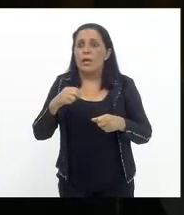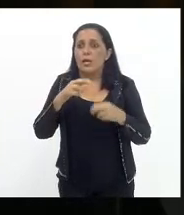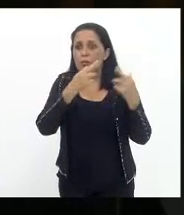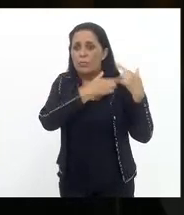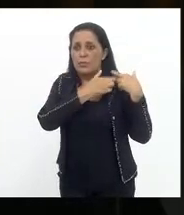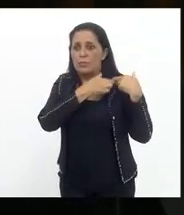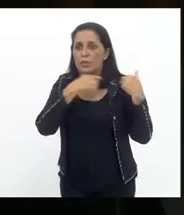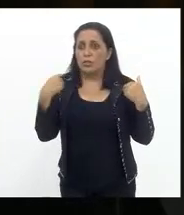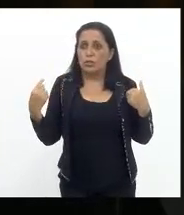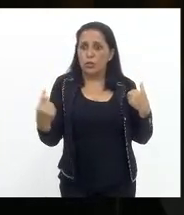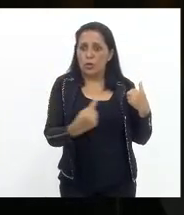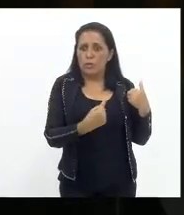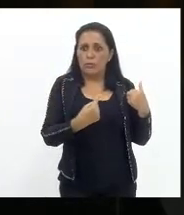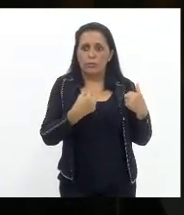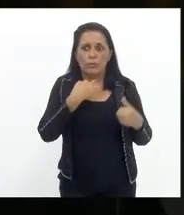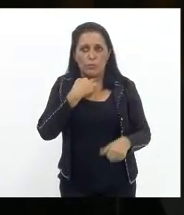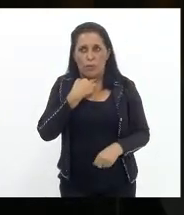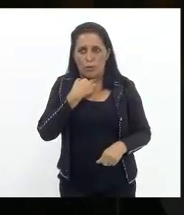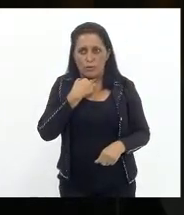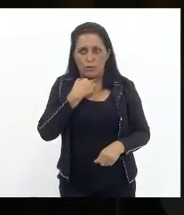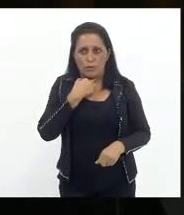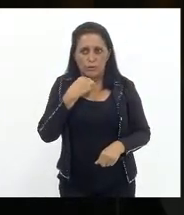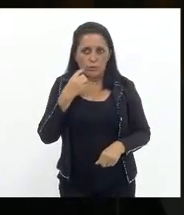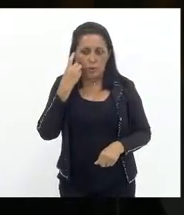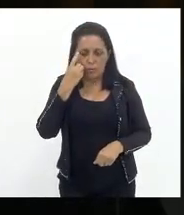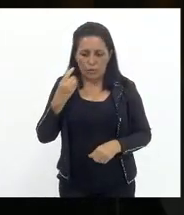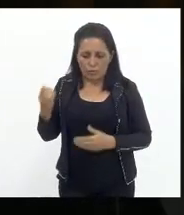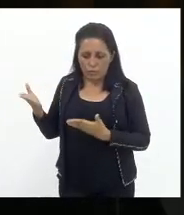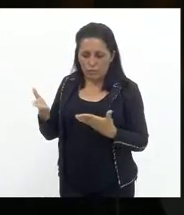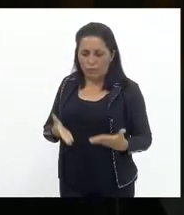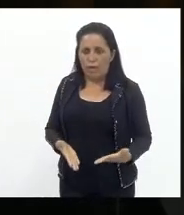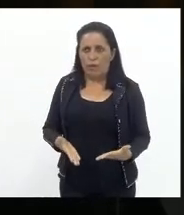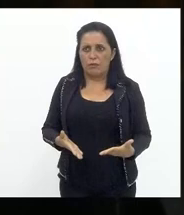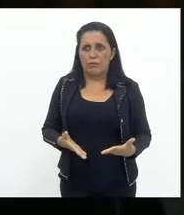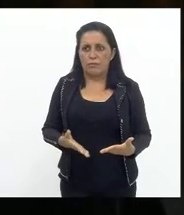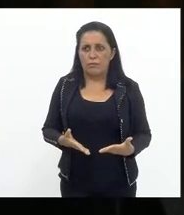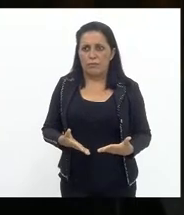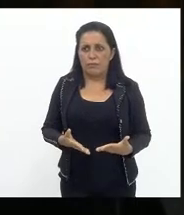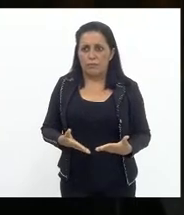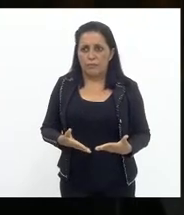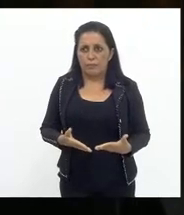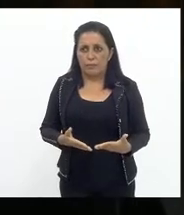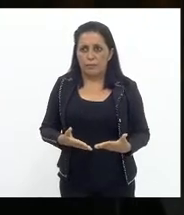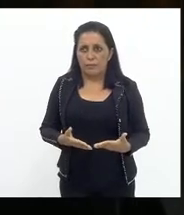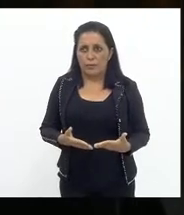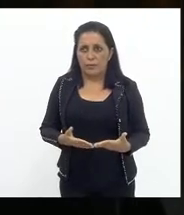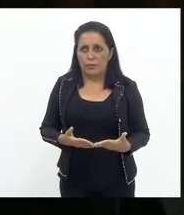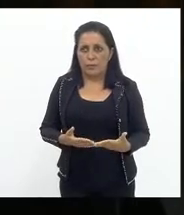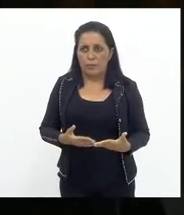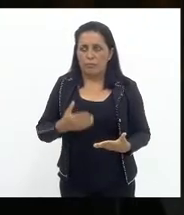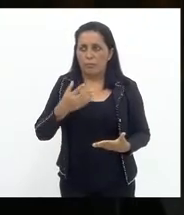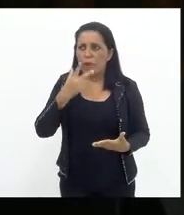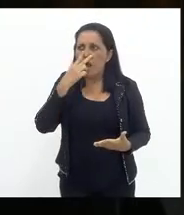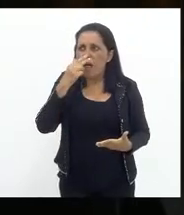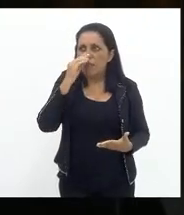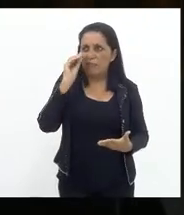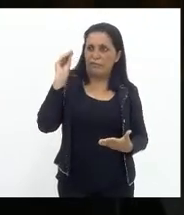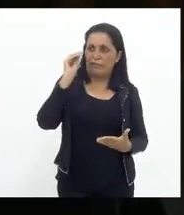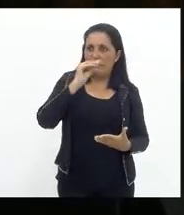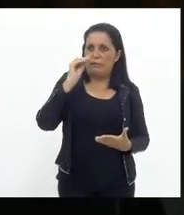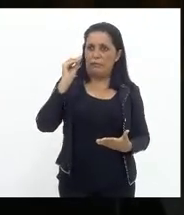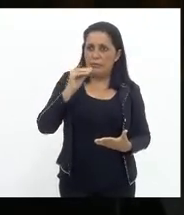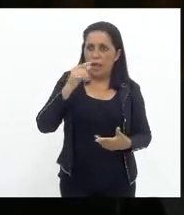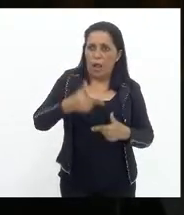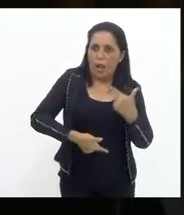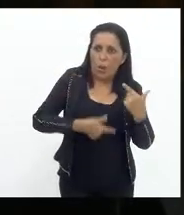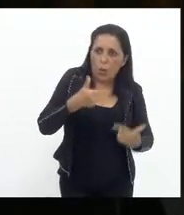eu não posso permitir que um deputado venha a essa tribuna, ao meu ver, menospreze a luta dos senhores e senhoras,